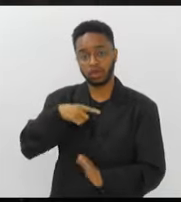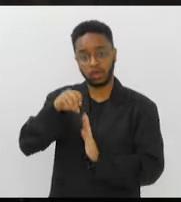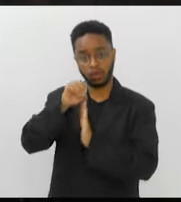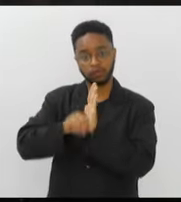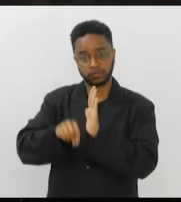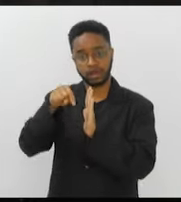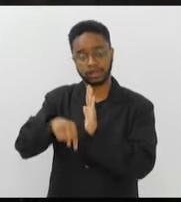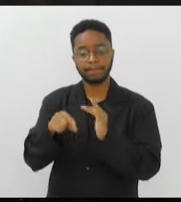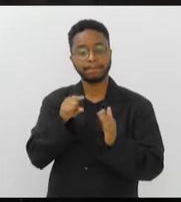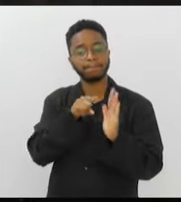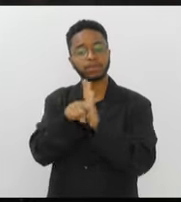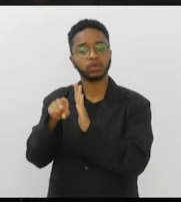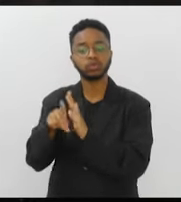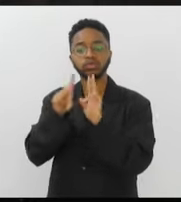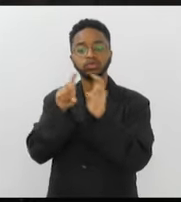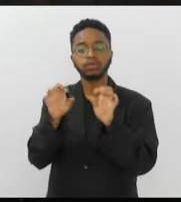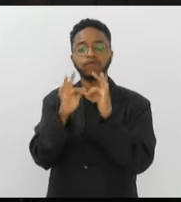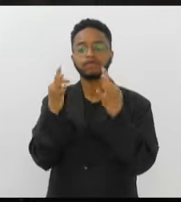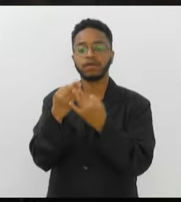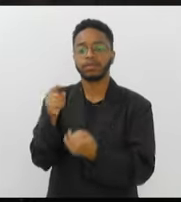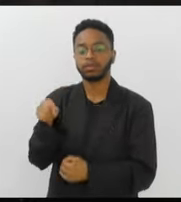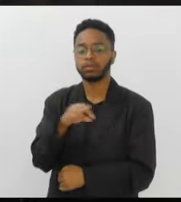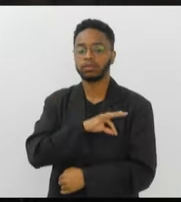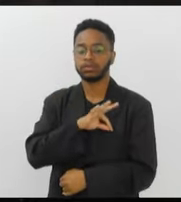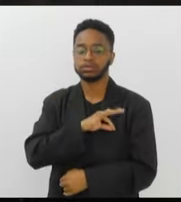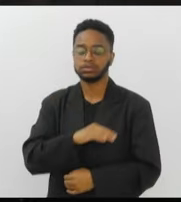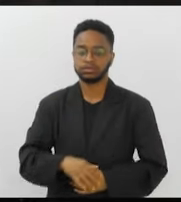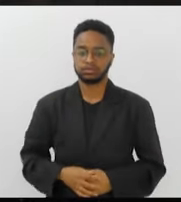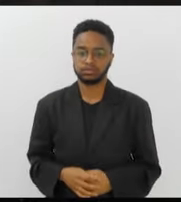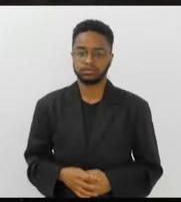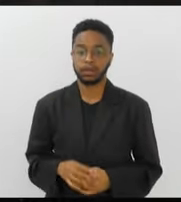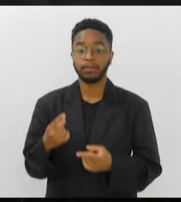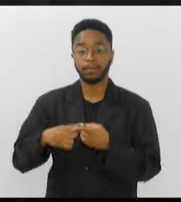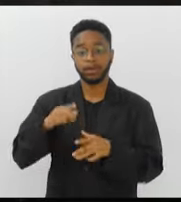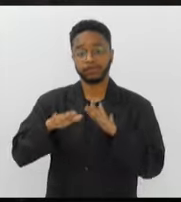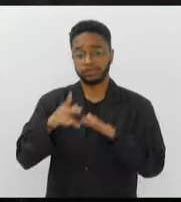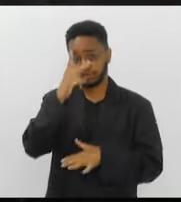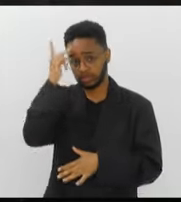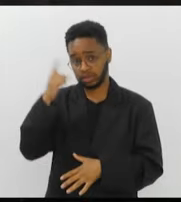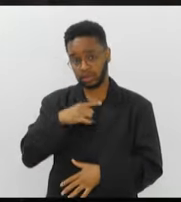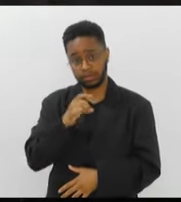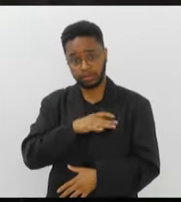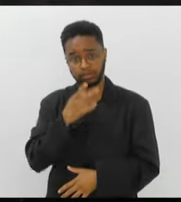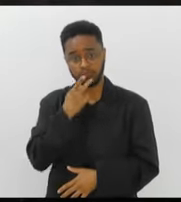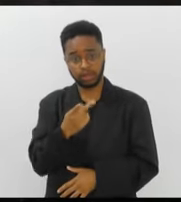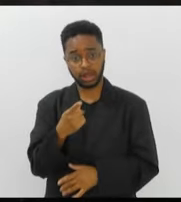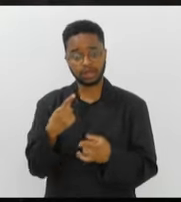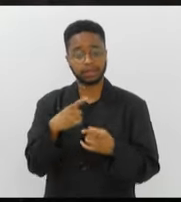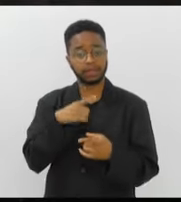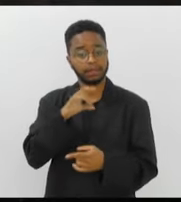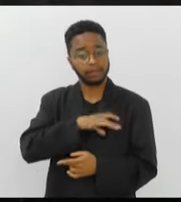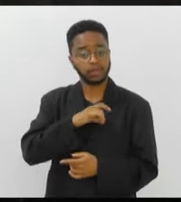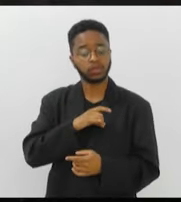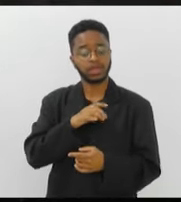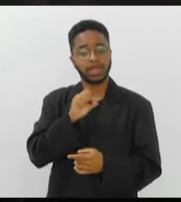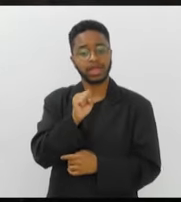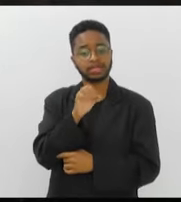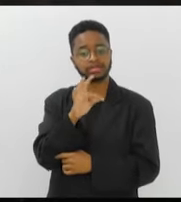cá para perguntar sobre a família do policial. Tem gente que tem medo de falar, ser perseguido pelo STF,